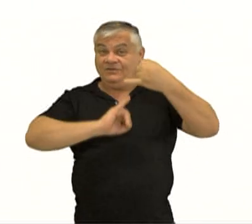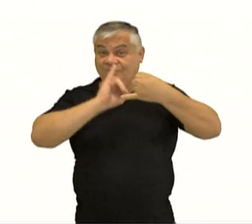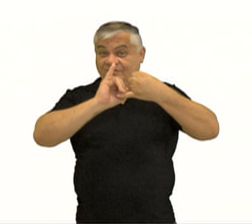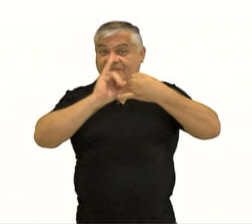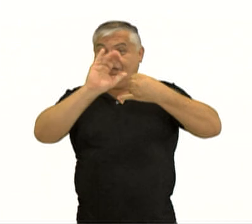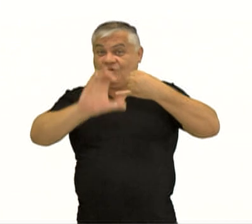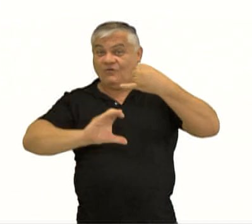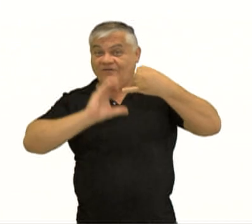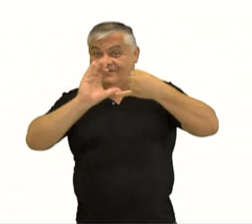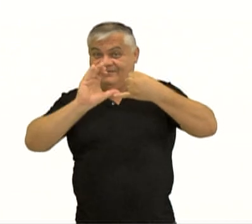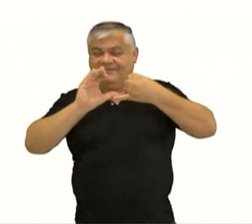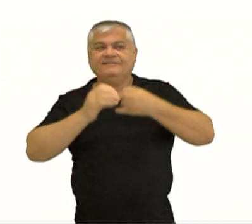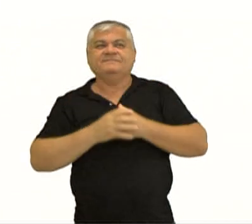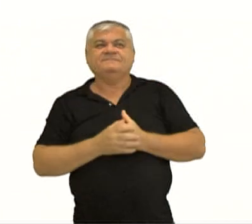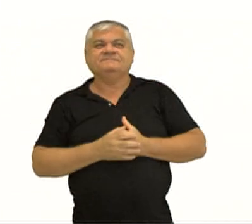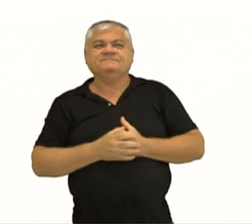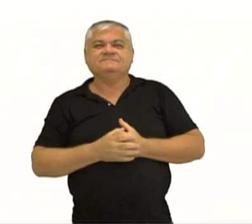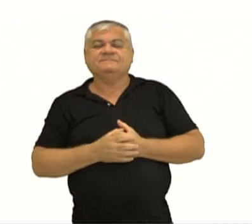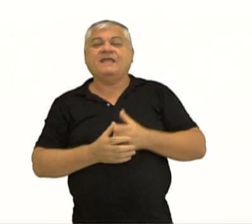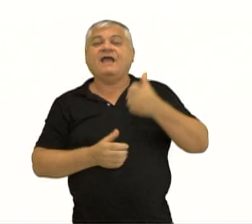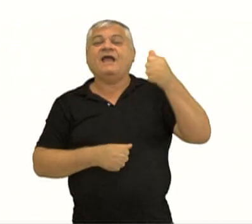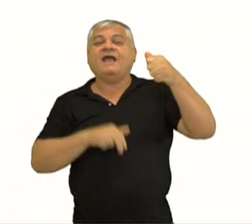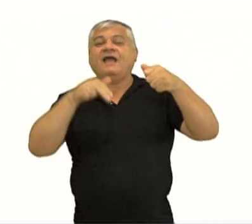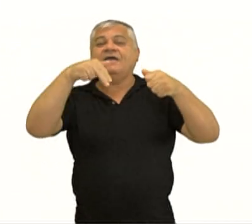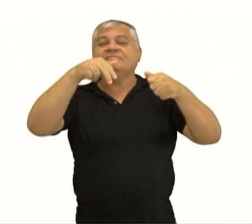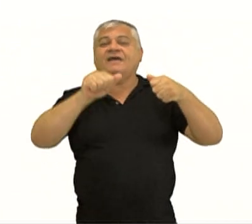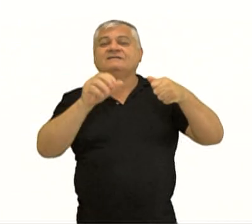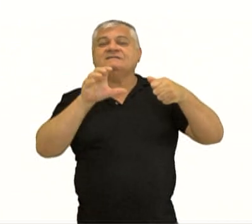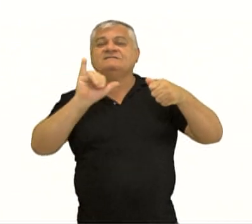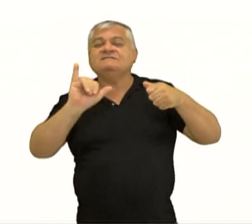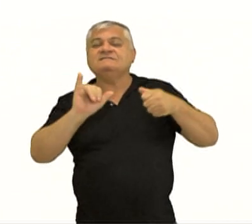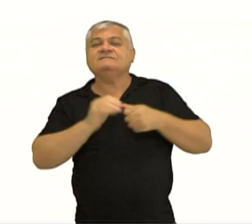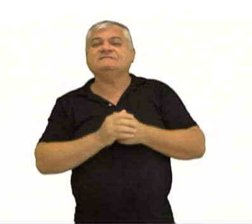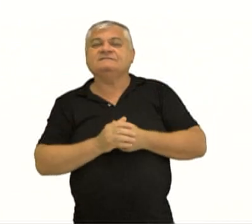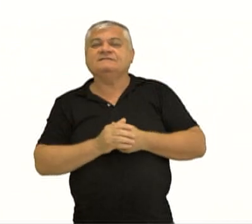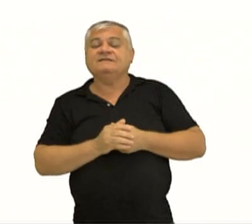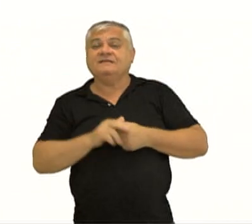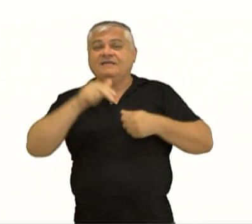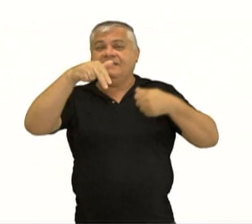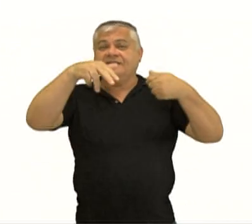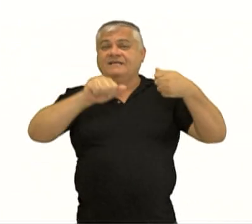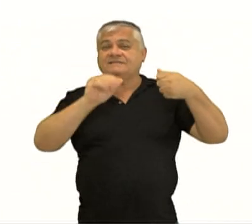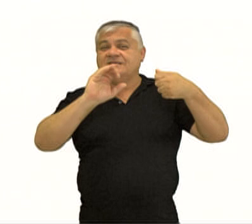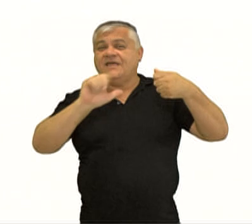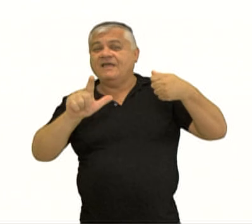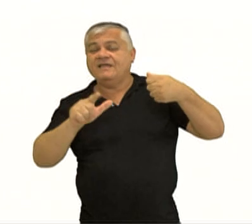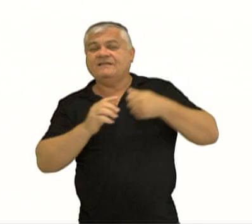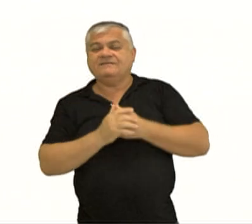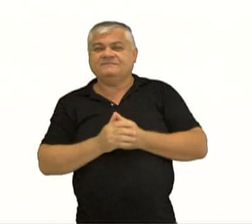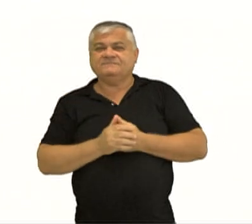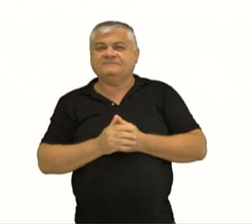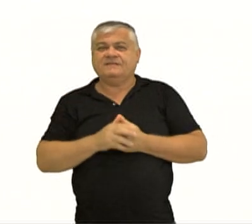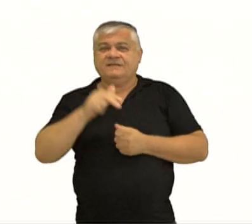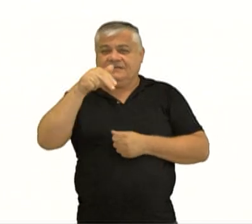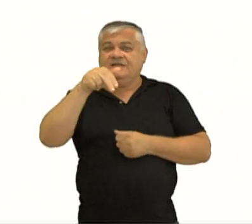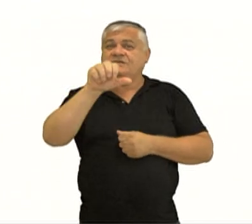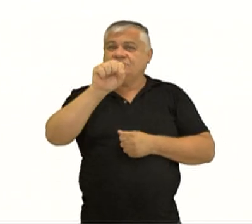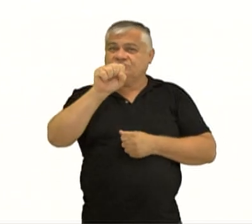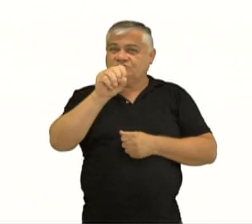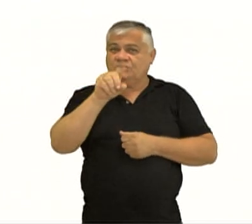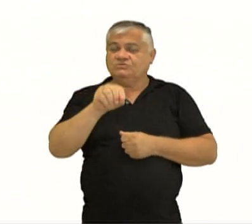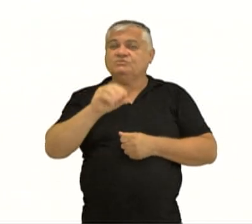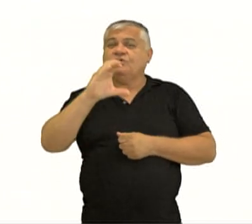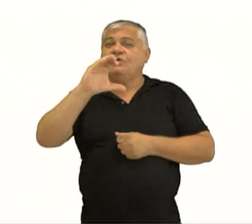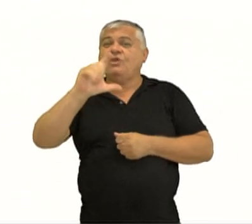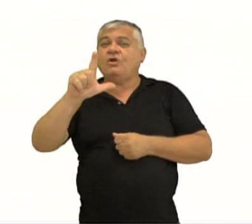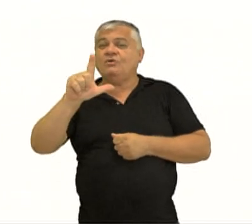covalente. Por exemplo, aqui, ó, alternativa A, NaCl, isso aqui eu já respondi para vocês. Na é o sódio, Cl é